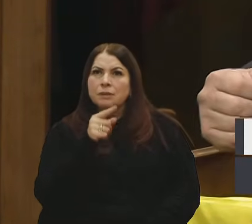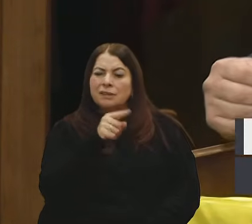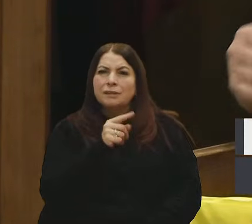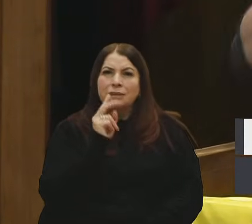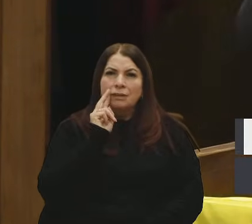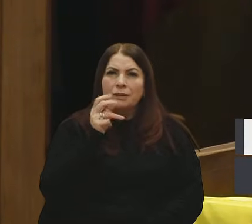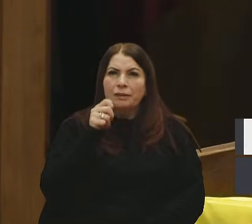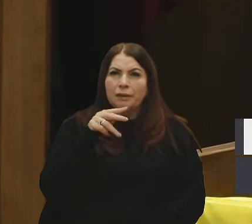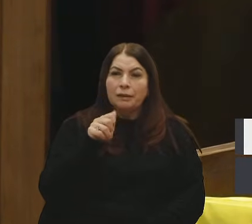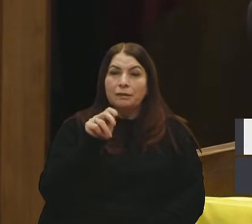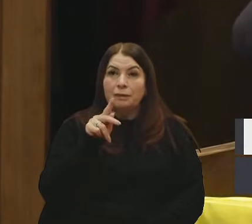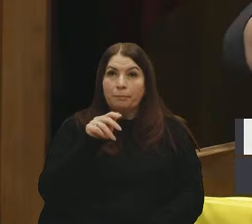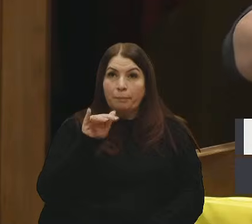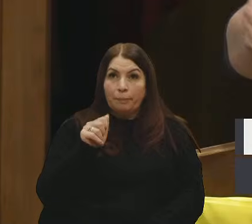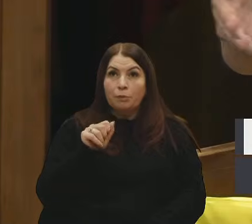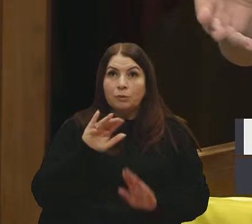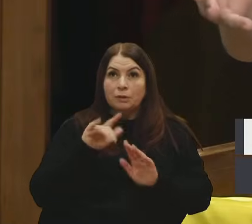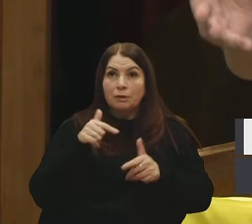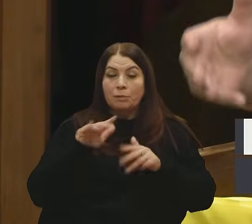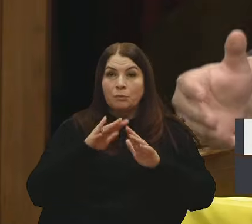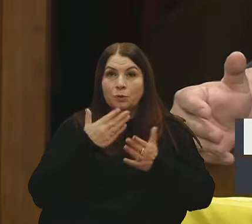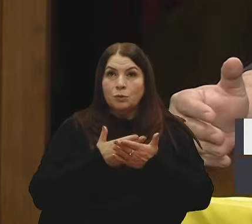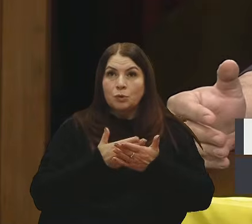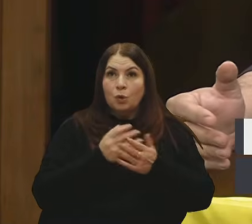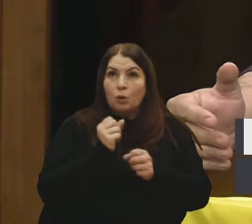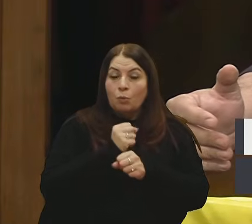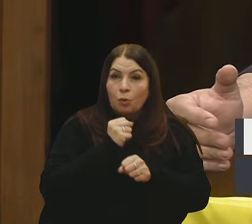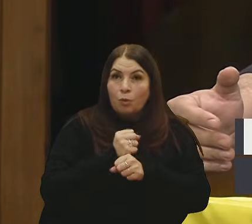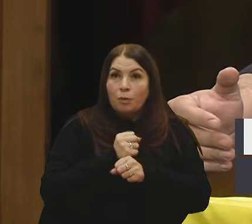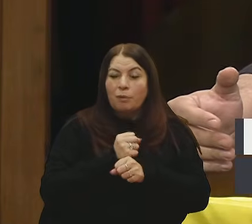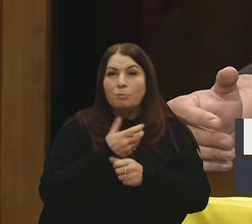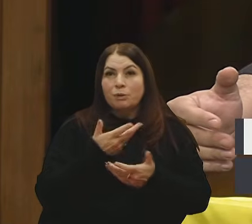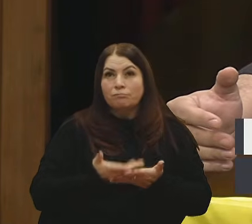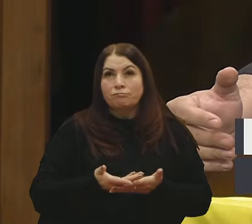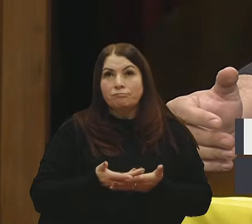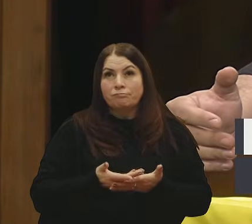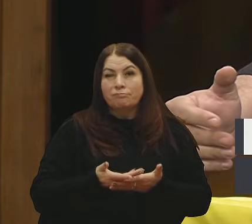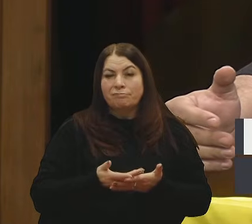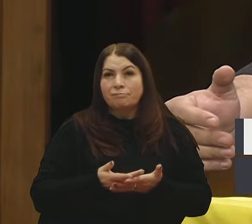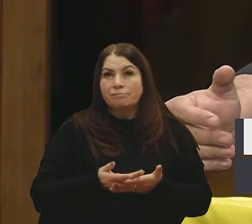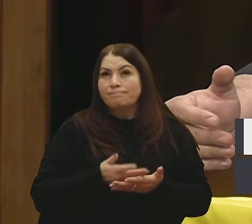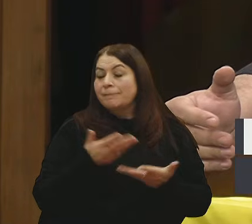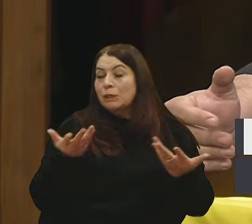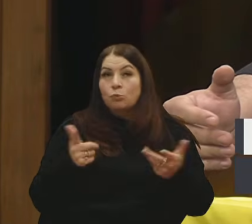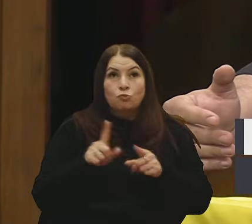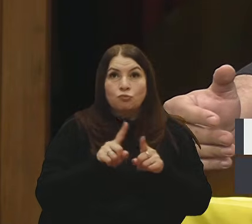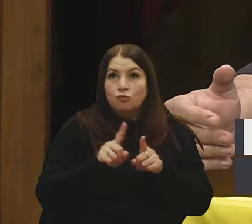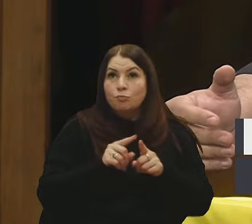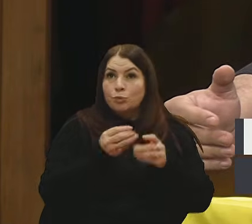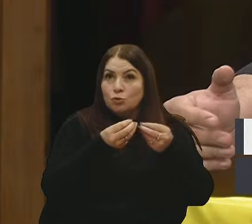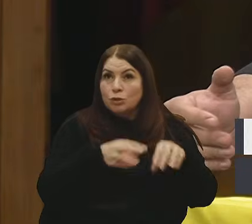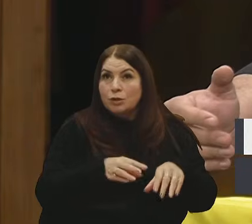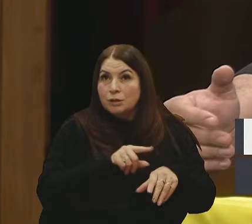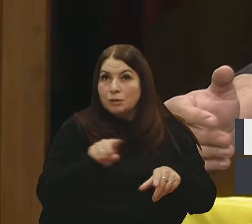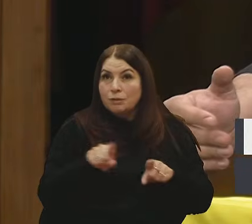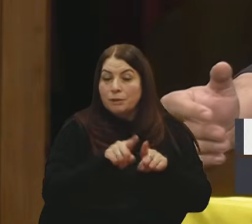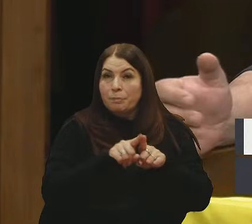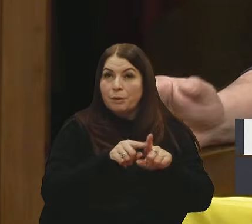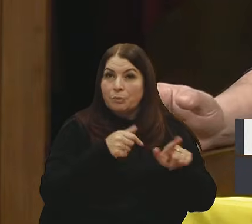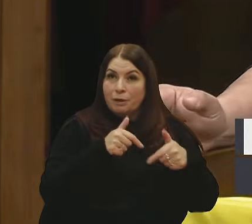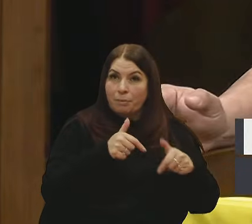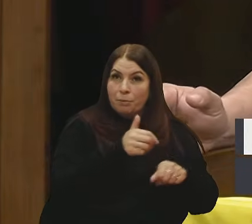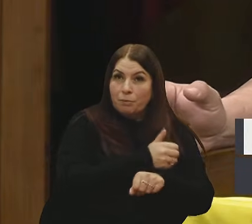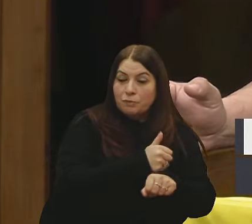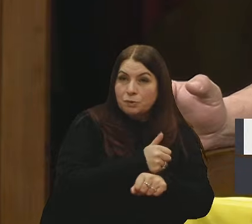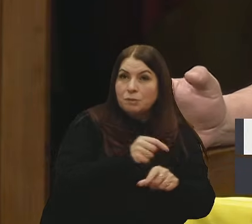Ana Paula, que trabalha numa escola que está em meio a obras, completamente insalubre, prejudicando tanto o exercício